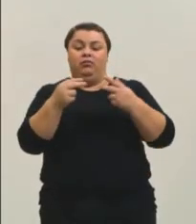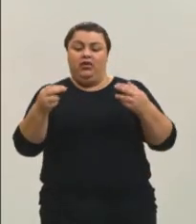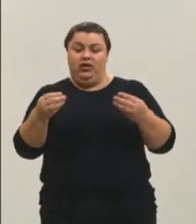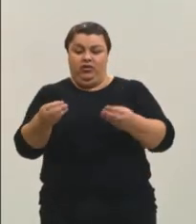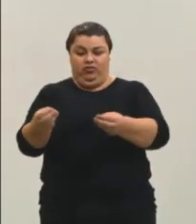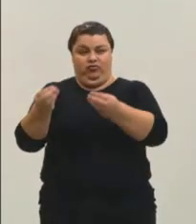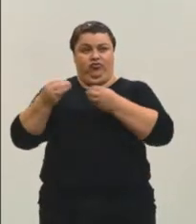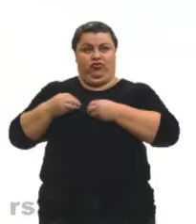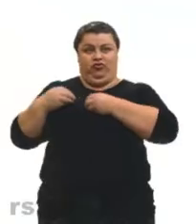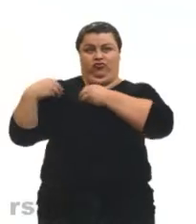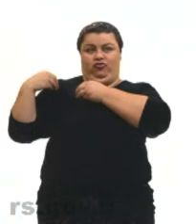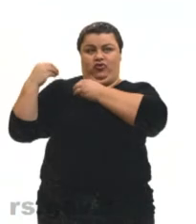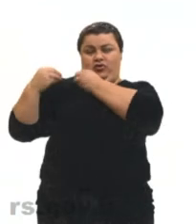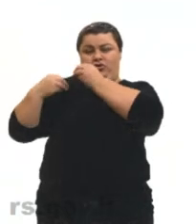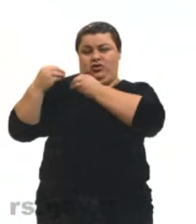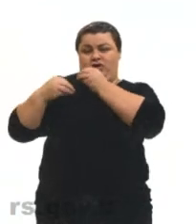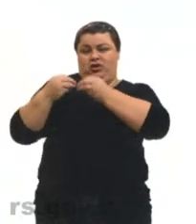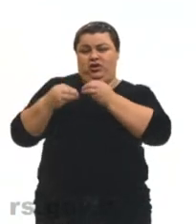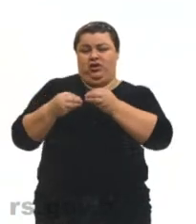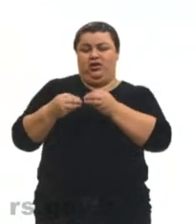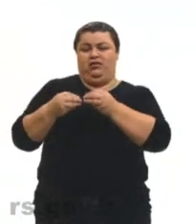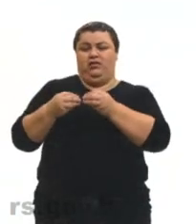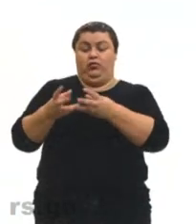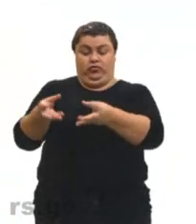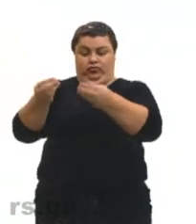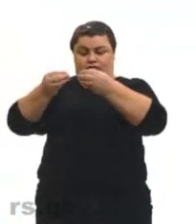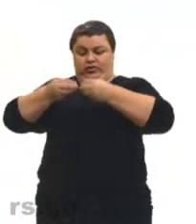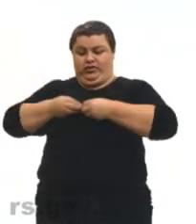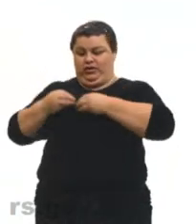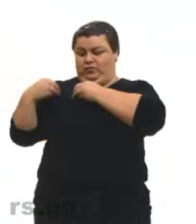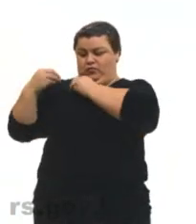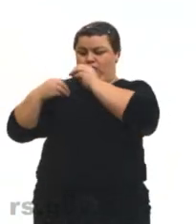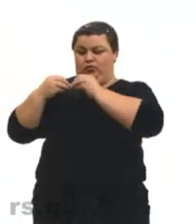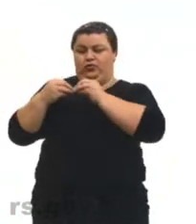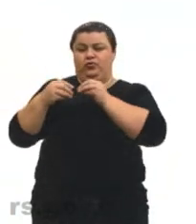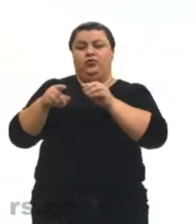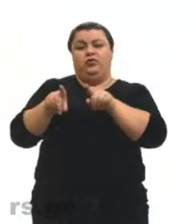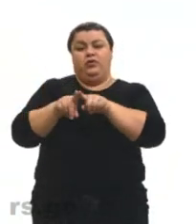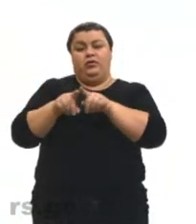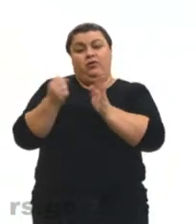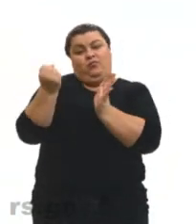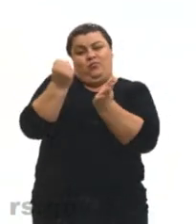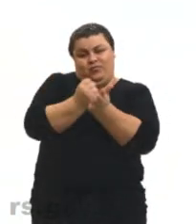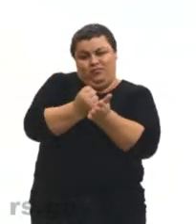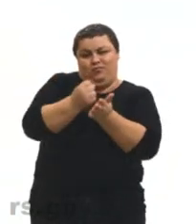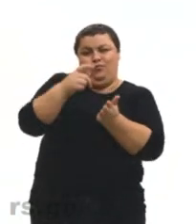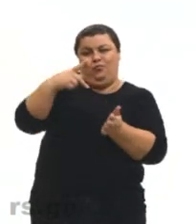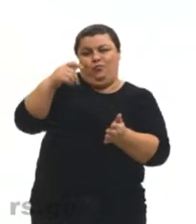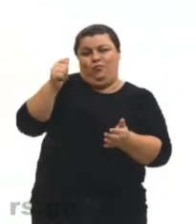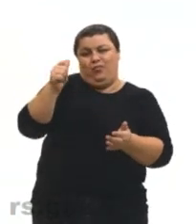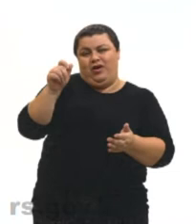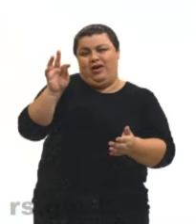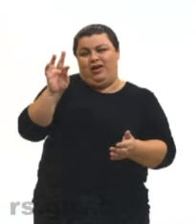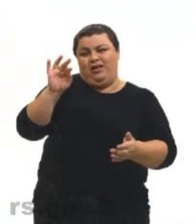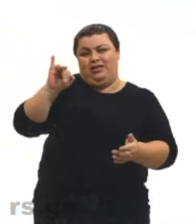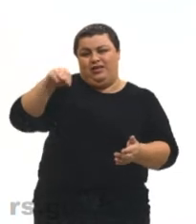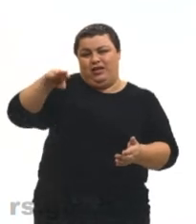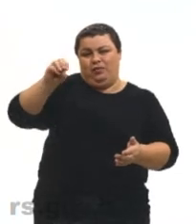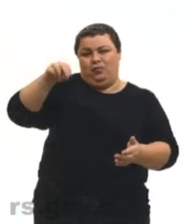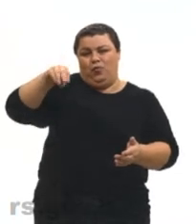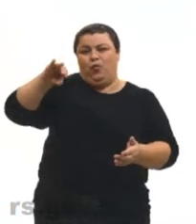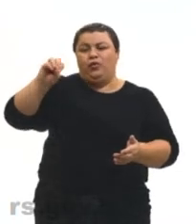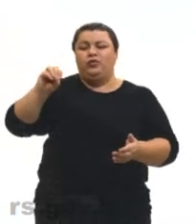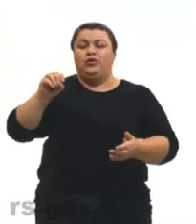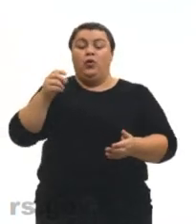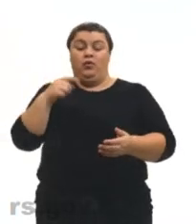um cliente recebe uma herança a gente está recebendo um patrimônio e a nossa cultura ela é